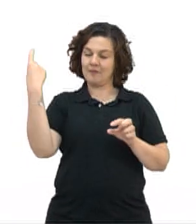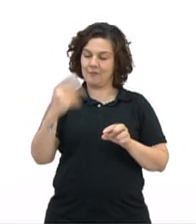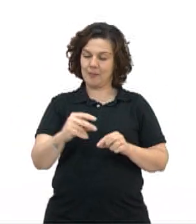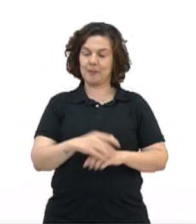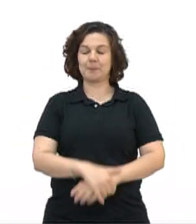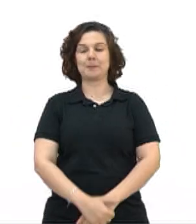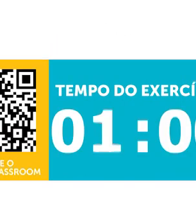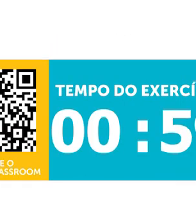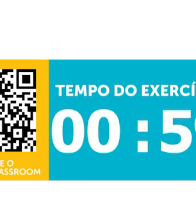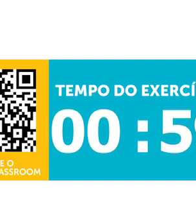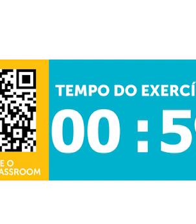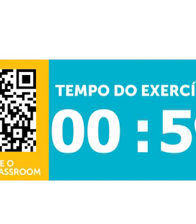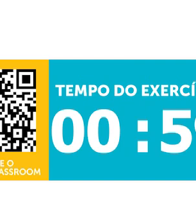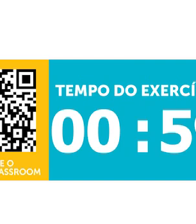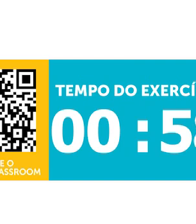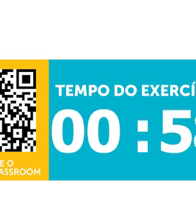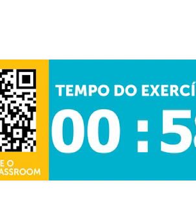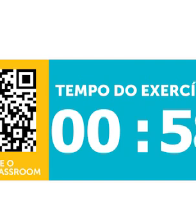lá.